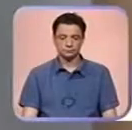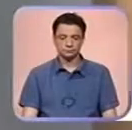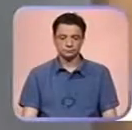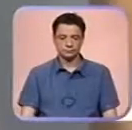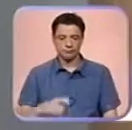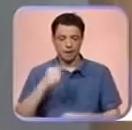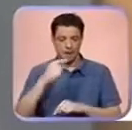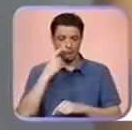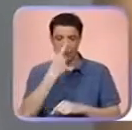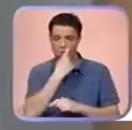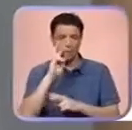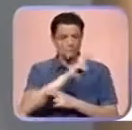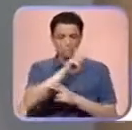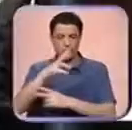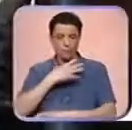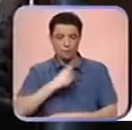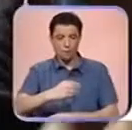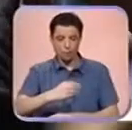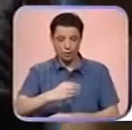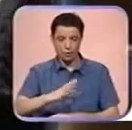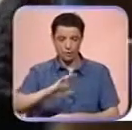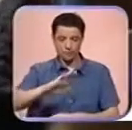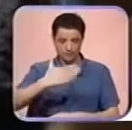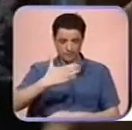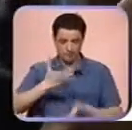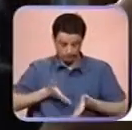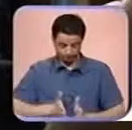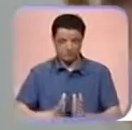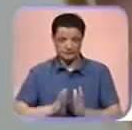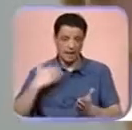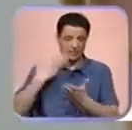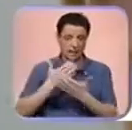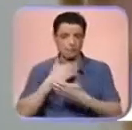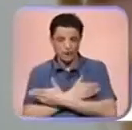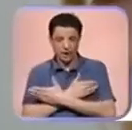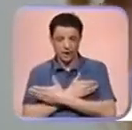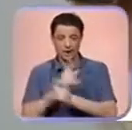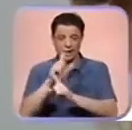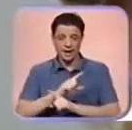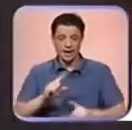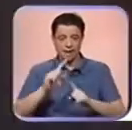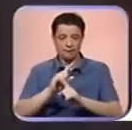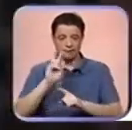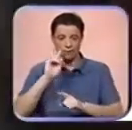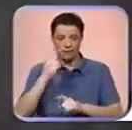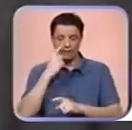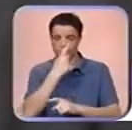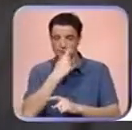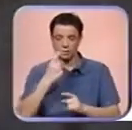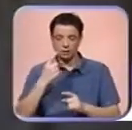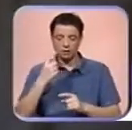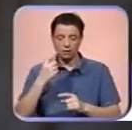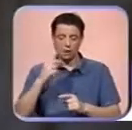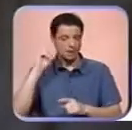É com eles que olhamos o mundo desde o primeiro ao último dia da nossa vida. Não se deve, por isso, encarar a visão de ânimo leve